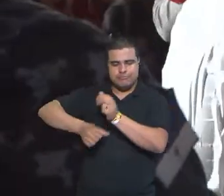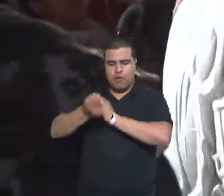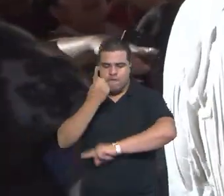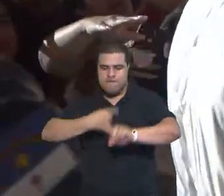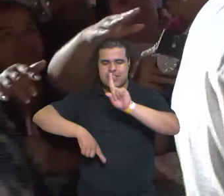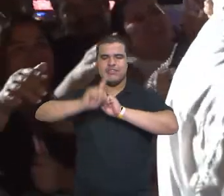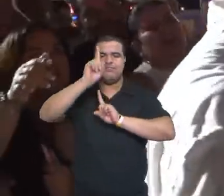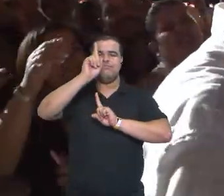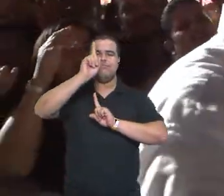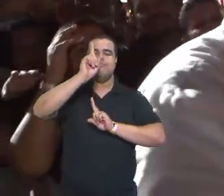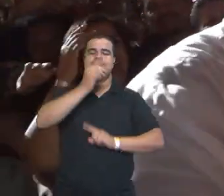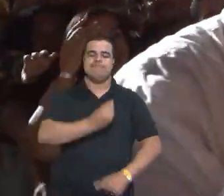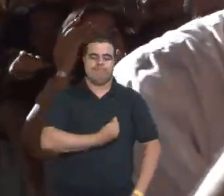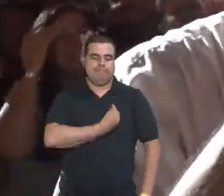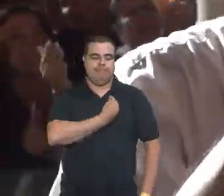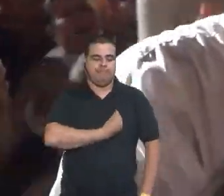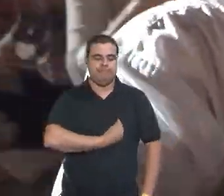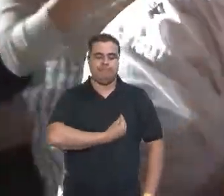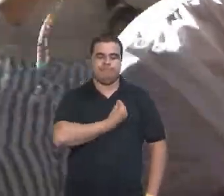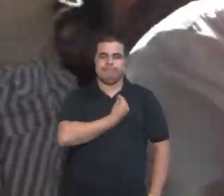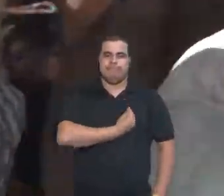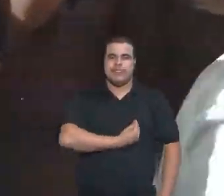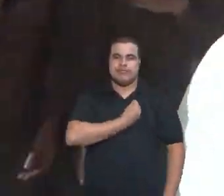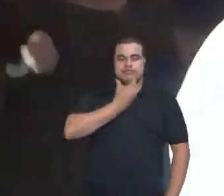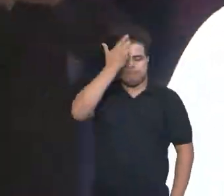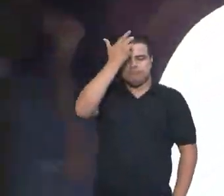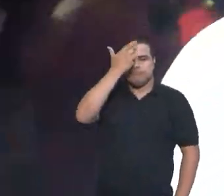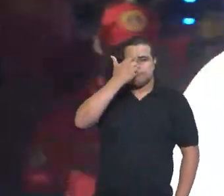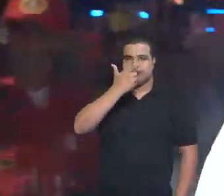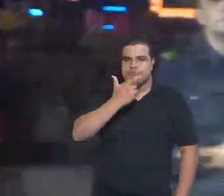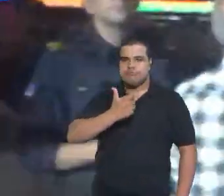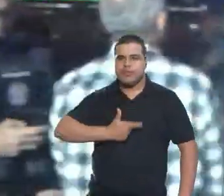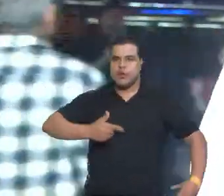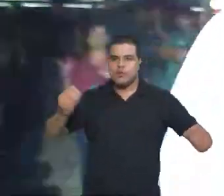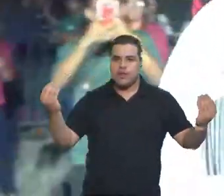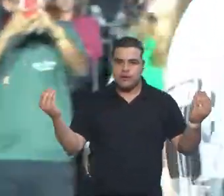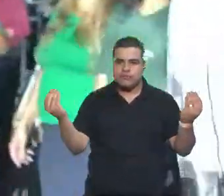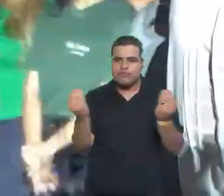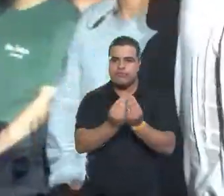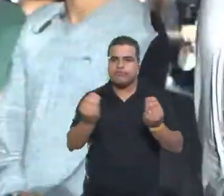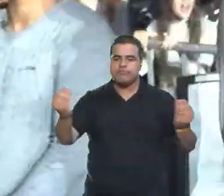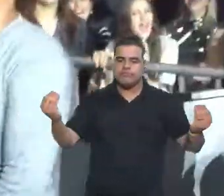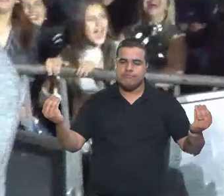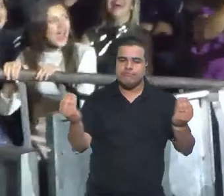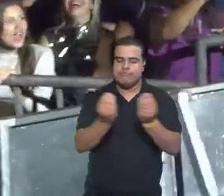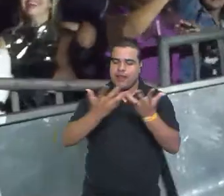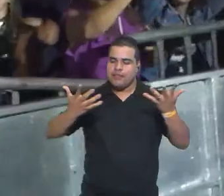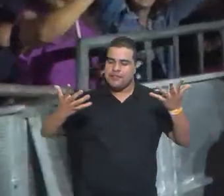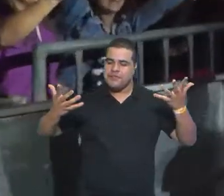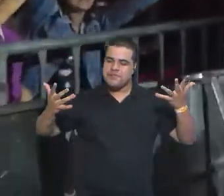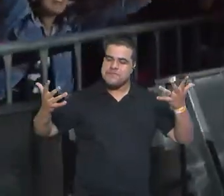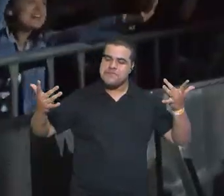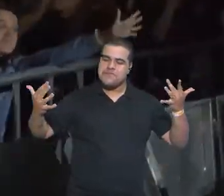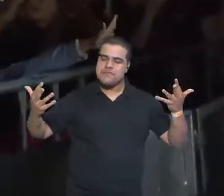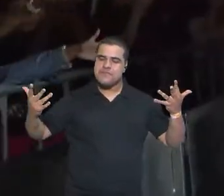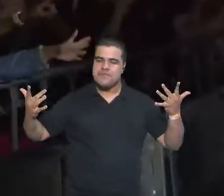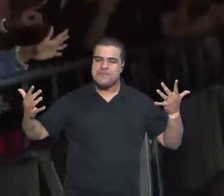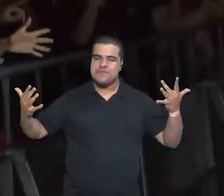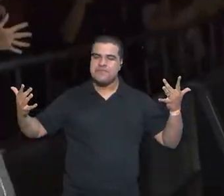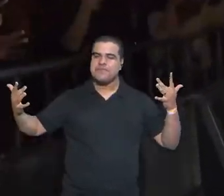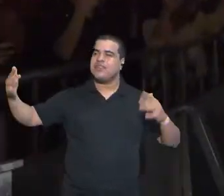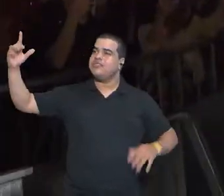transforma minha vida vai me faz um milagre Diga